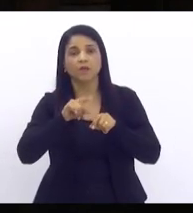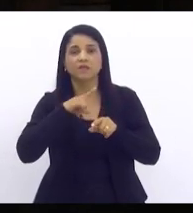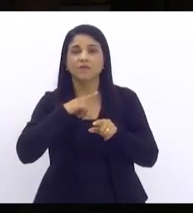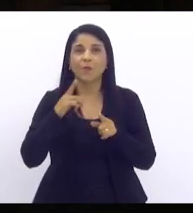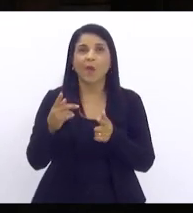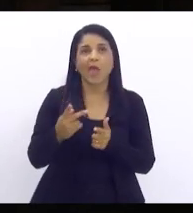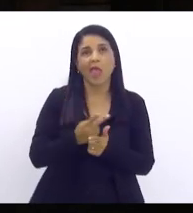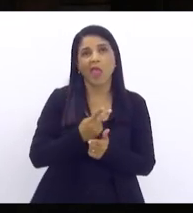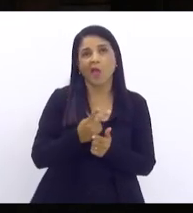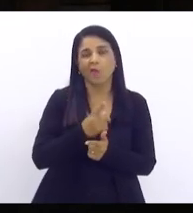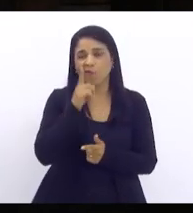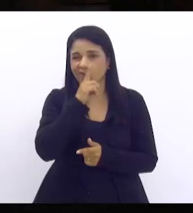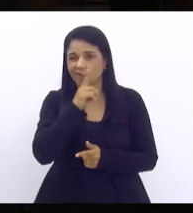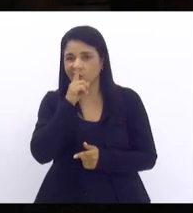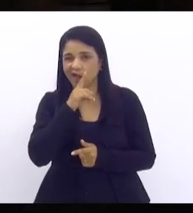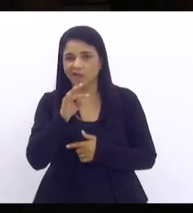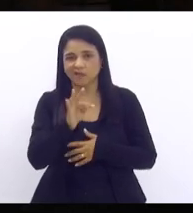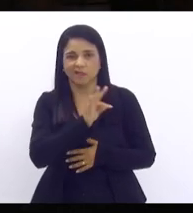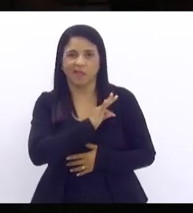erro técnico.